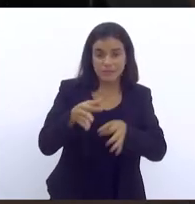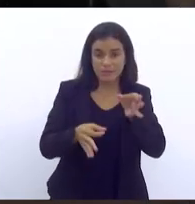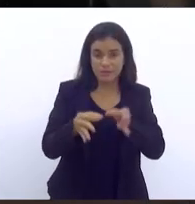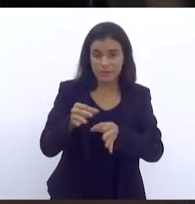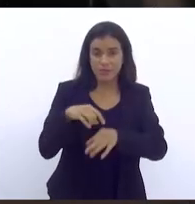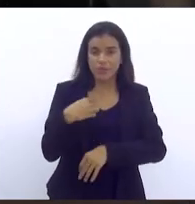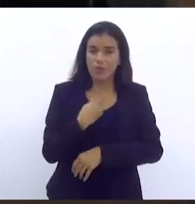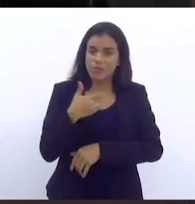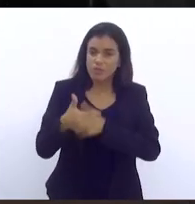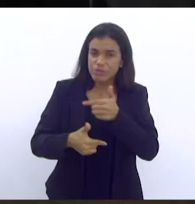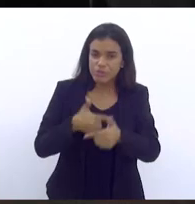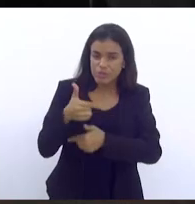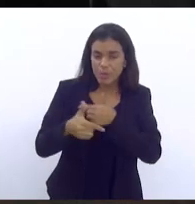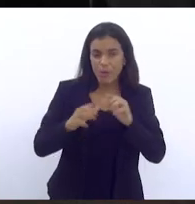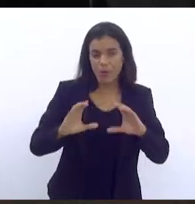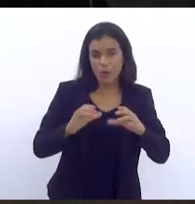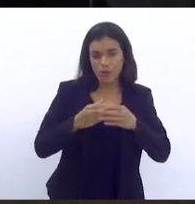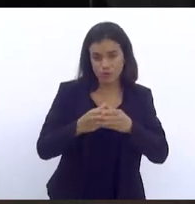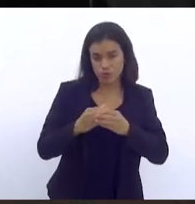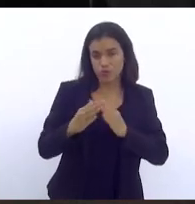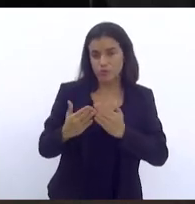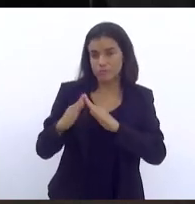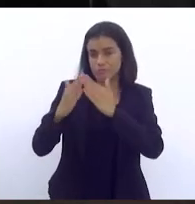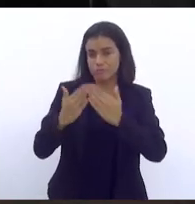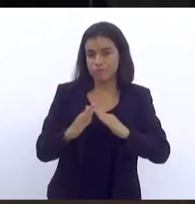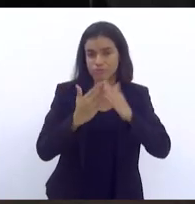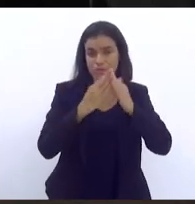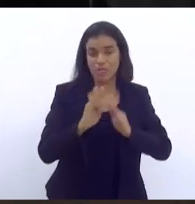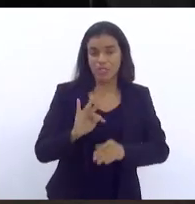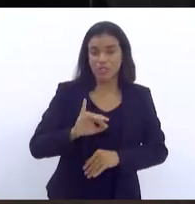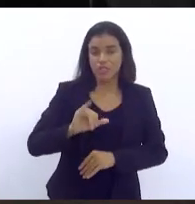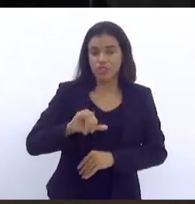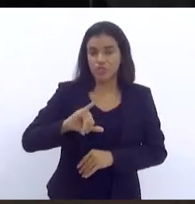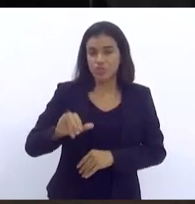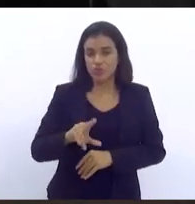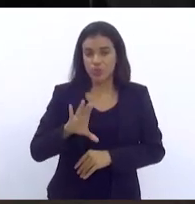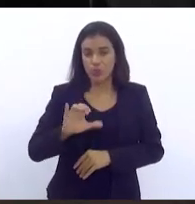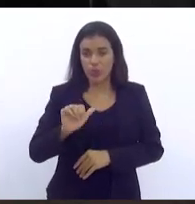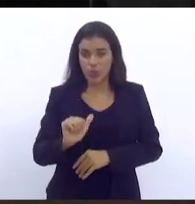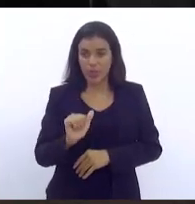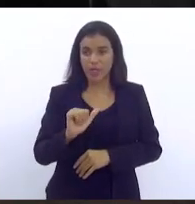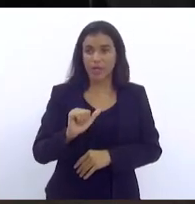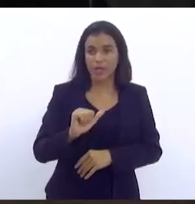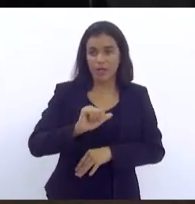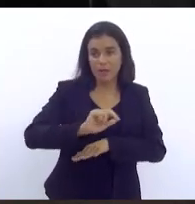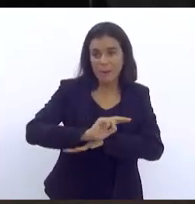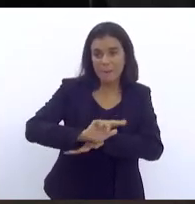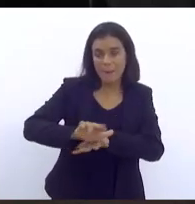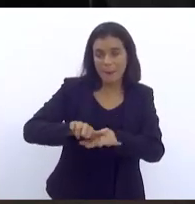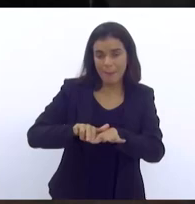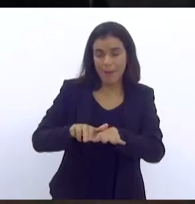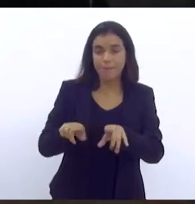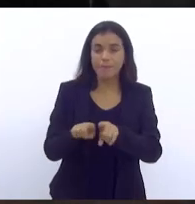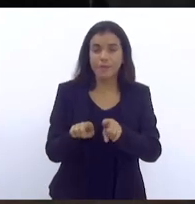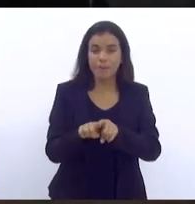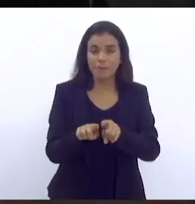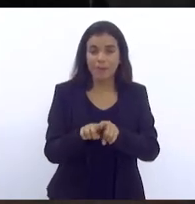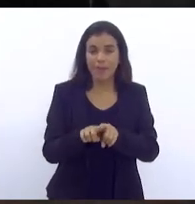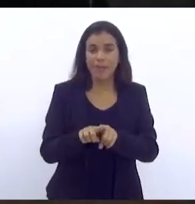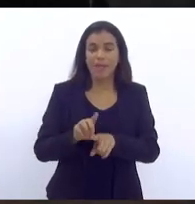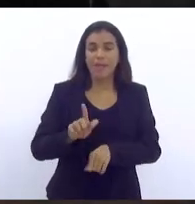trabalhamos com conjunto de favelas da grande Tijuca que engloba Borel indiana chacara do céu e casa branca e de Jardim